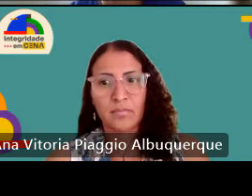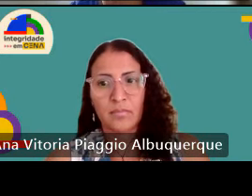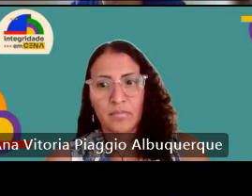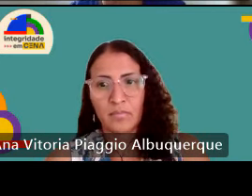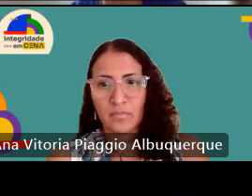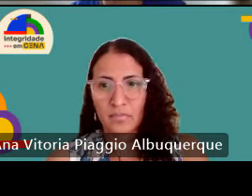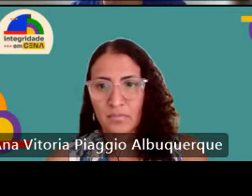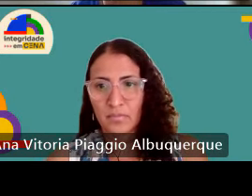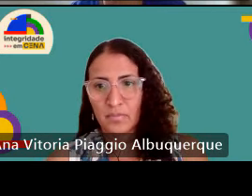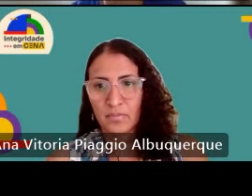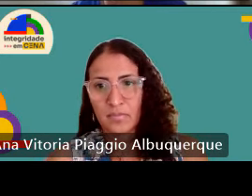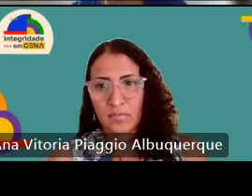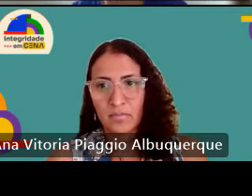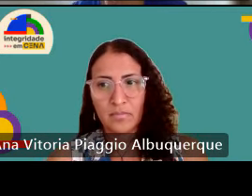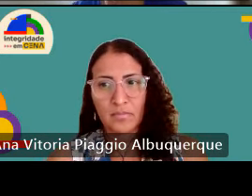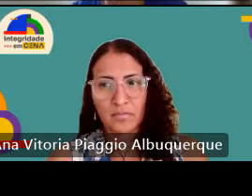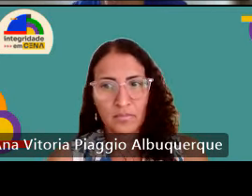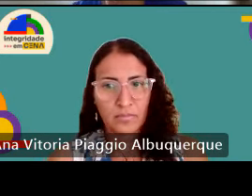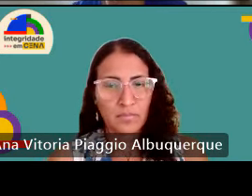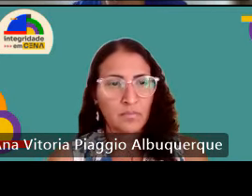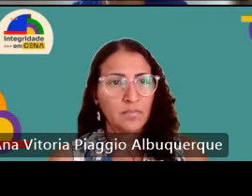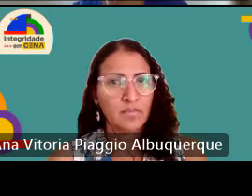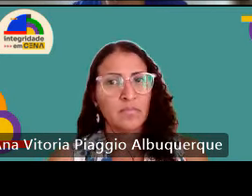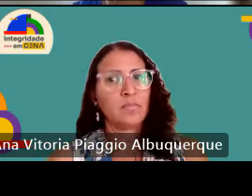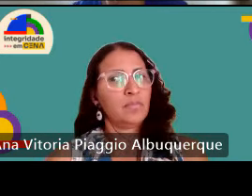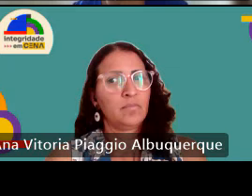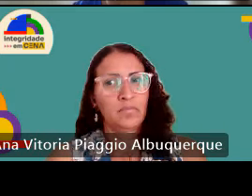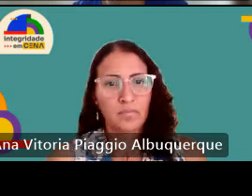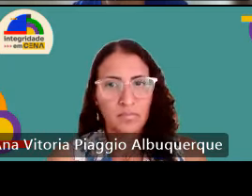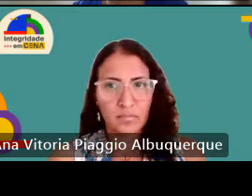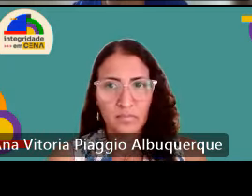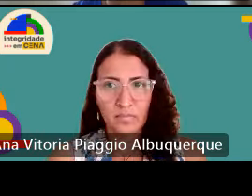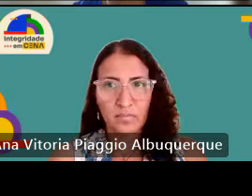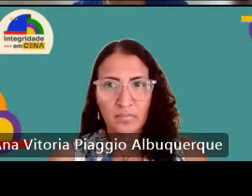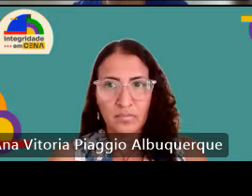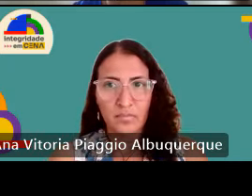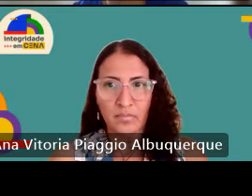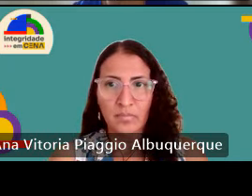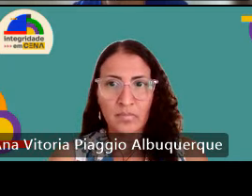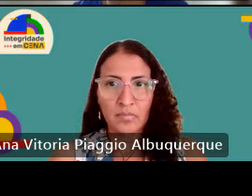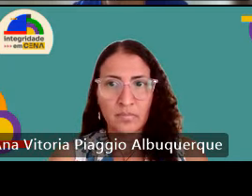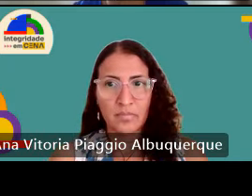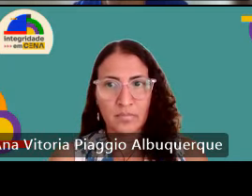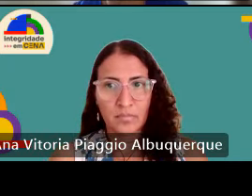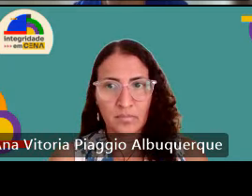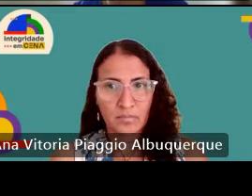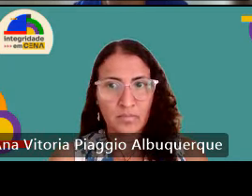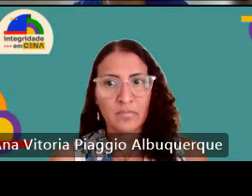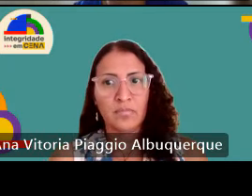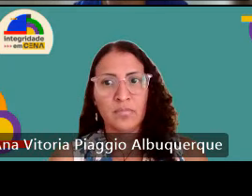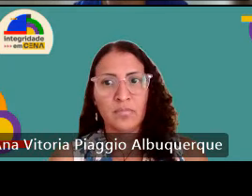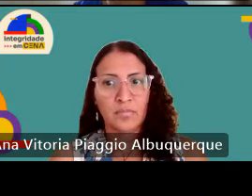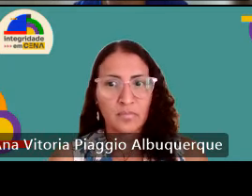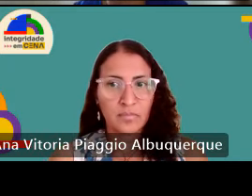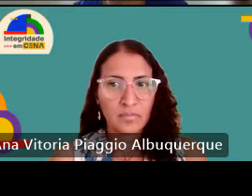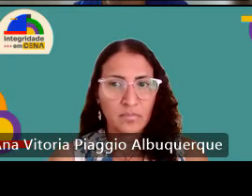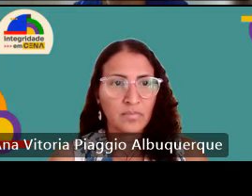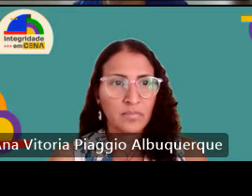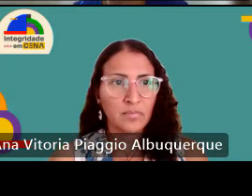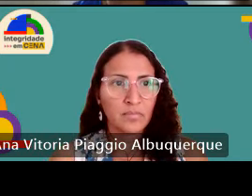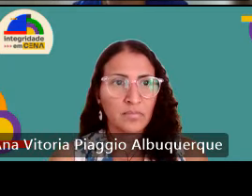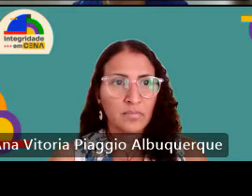realidade fiscal que de fato eh assim ela requer demanda que usemos os recursos públicos de uma forma muito mais eficiente